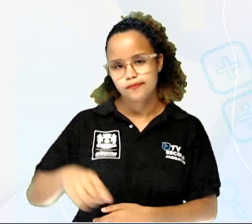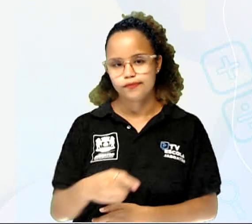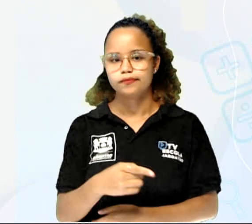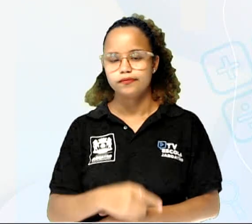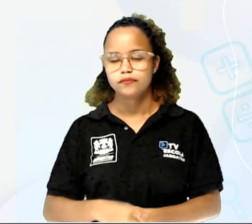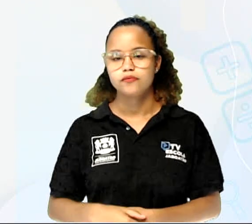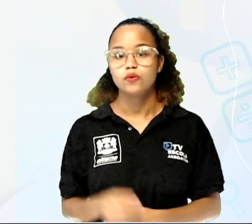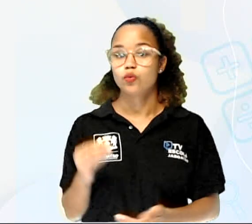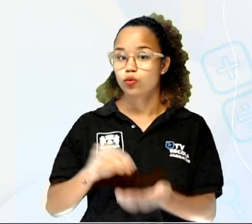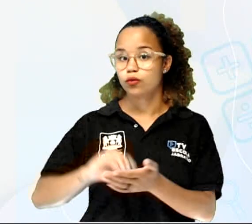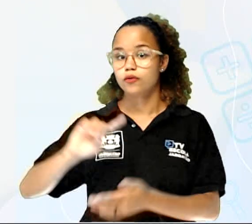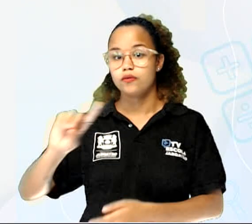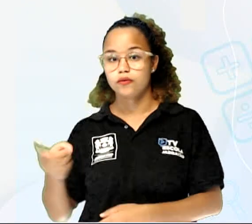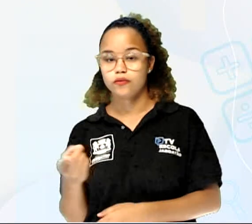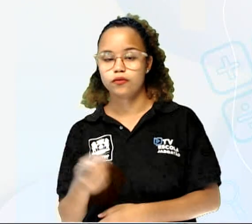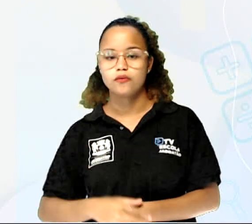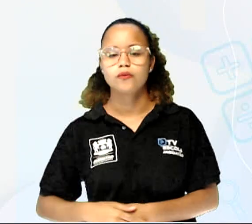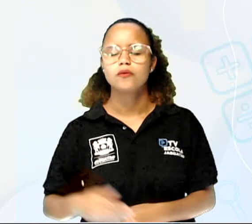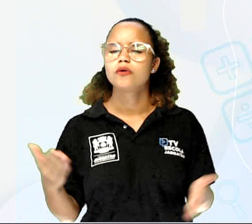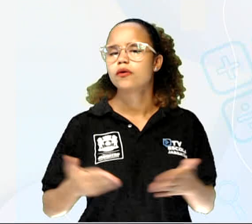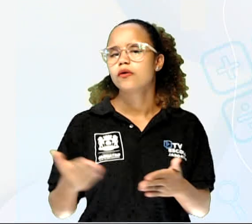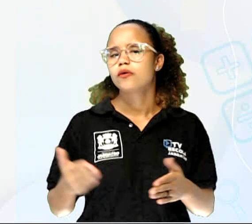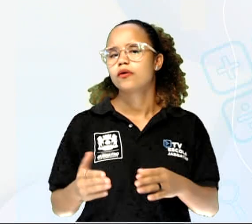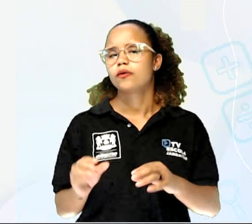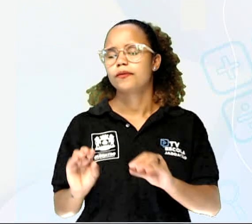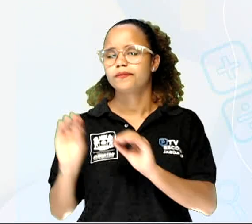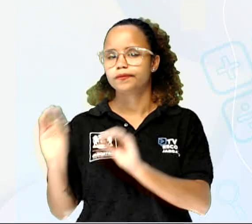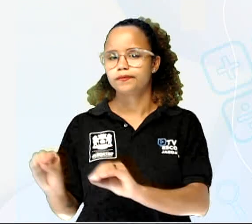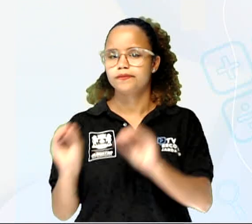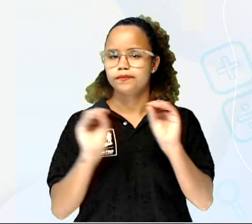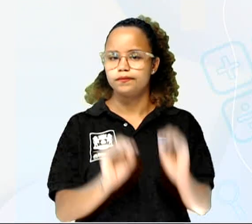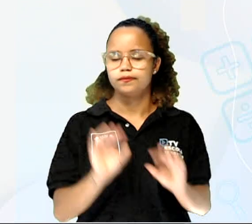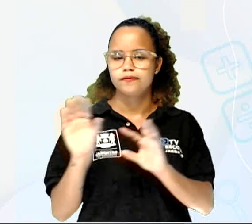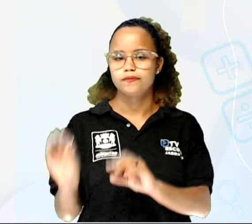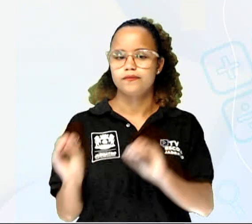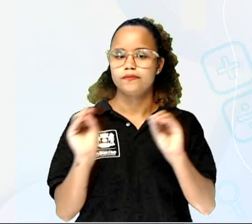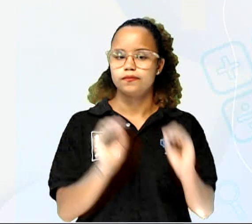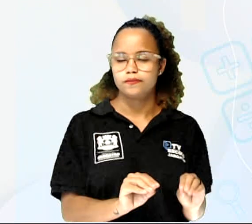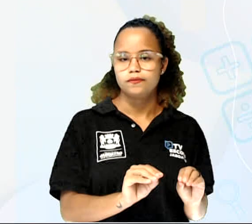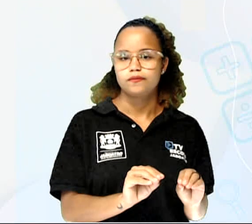coloco a vírgula e agora eu vou deslocar essa vírgula